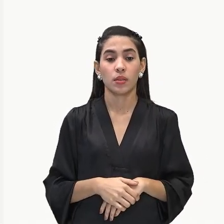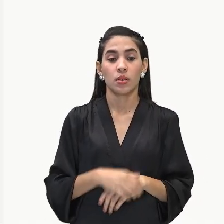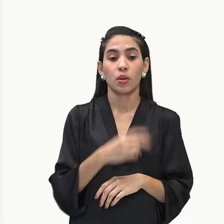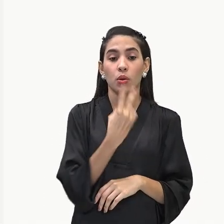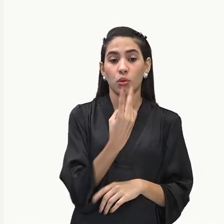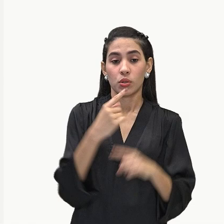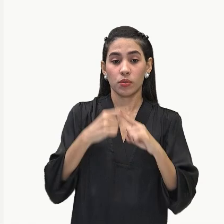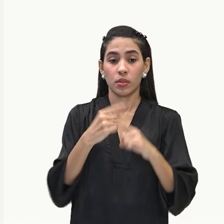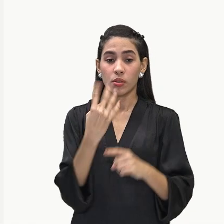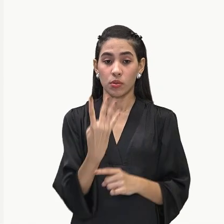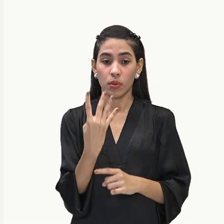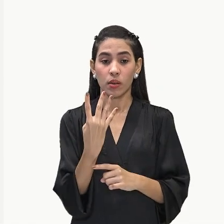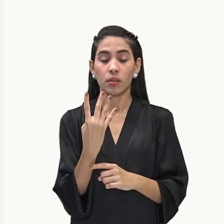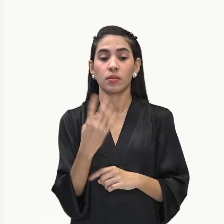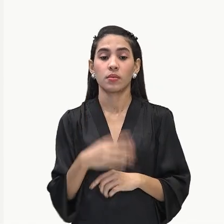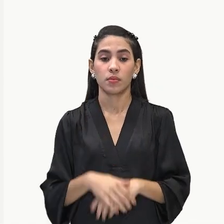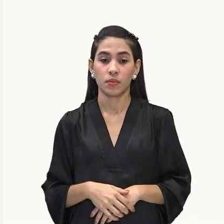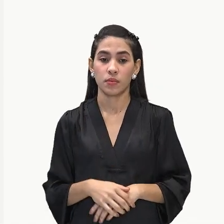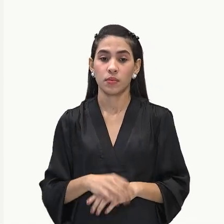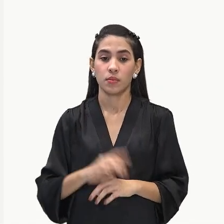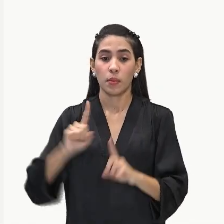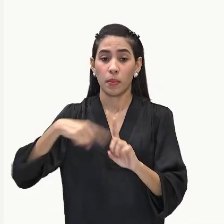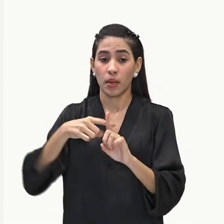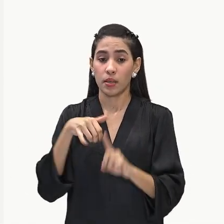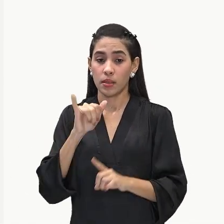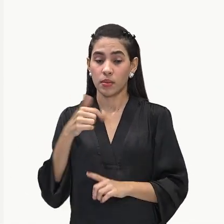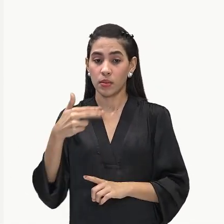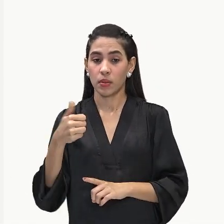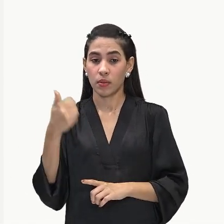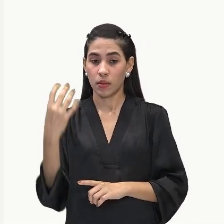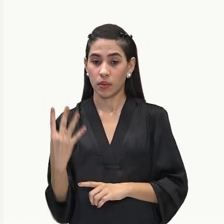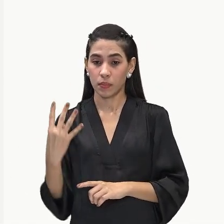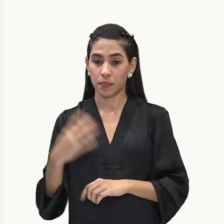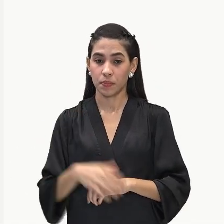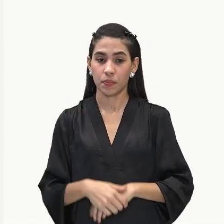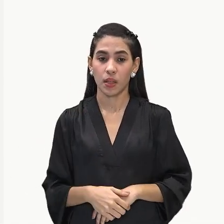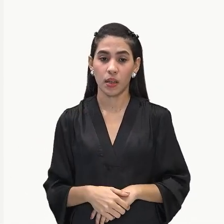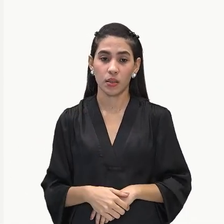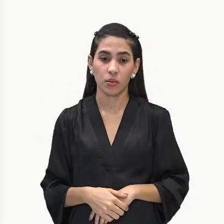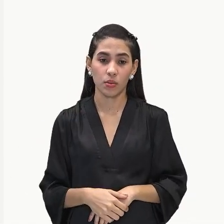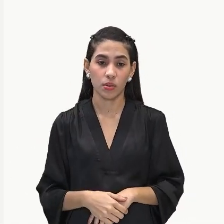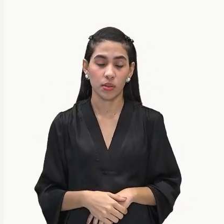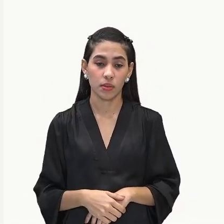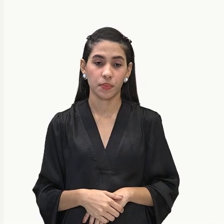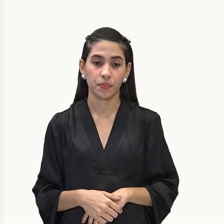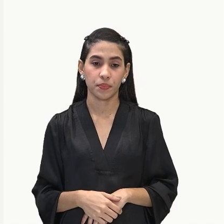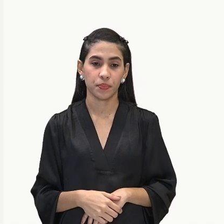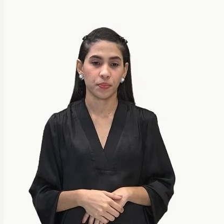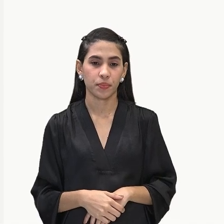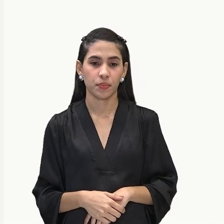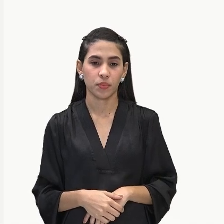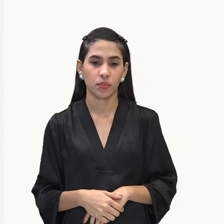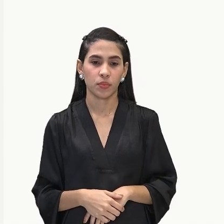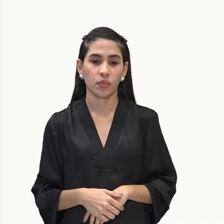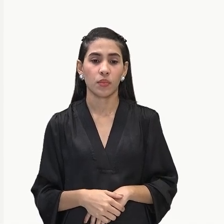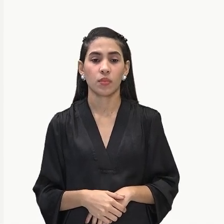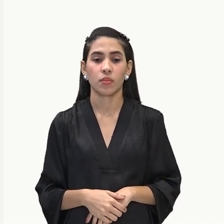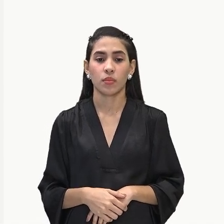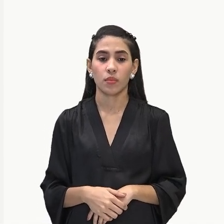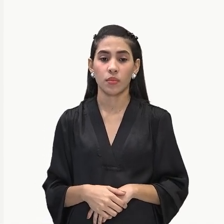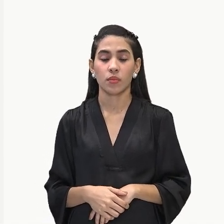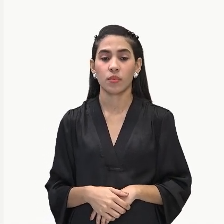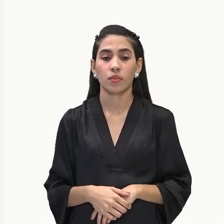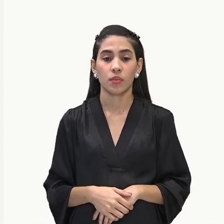ter 2 multiplicado por 4, mais y igual a quem? A 14. 2 vezes o